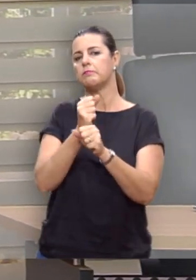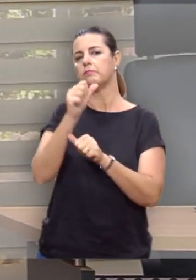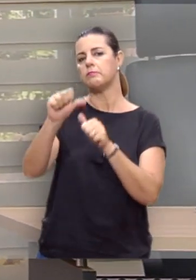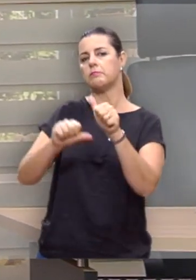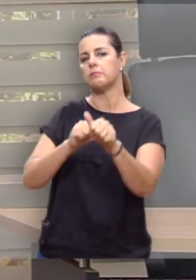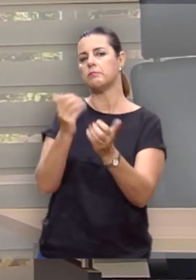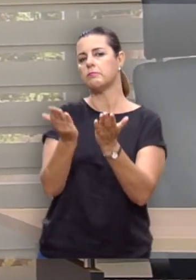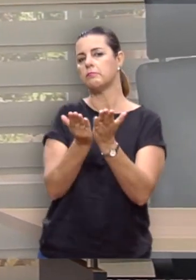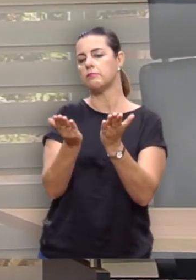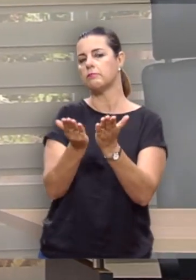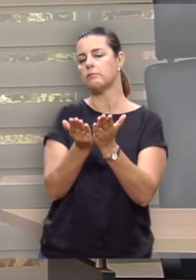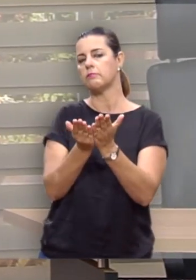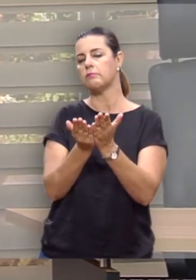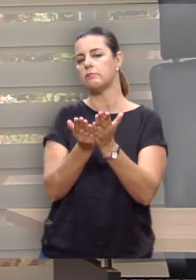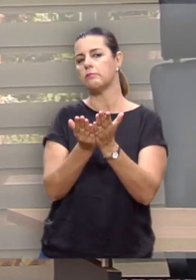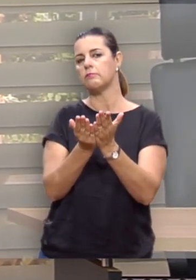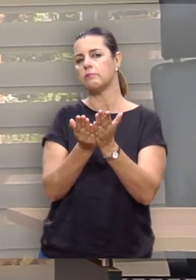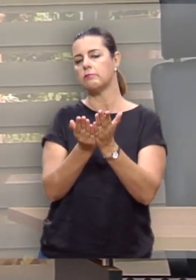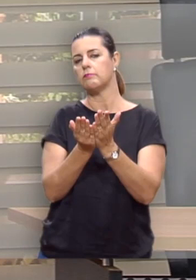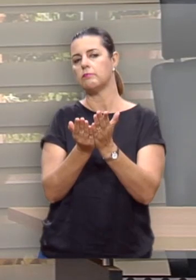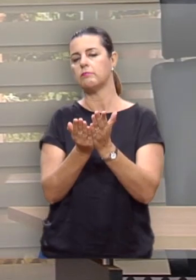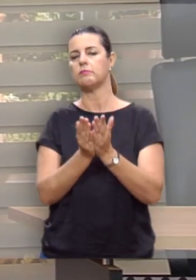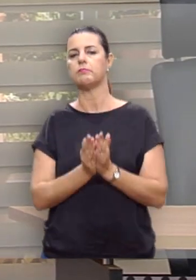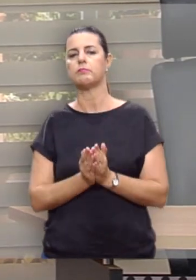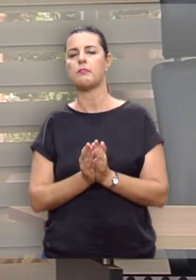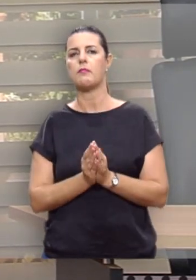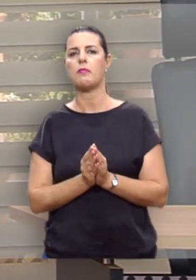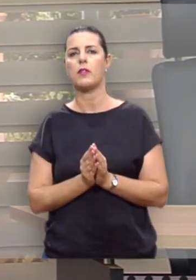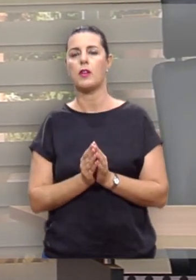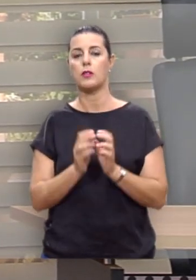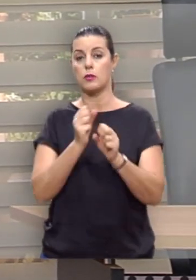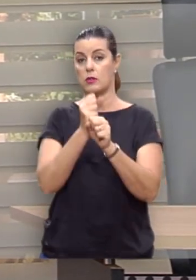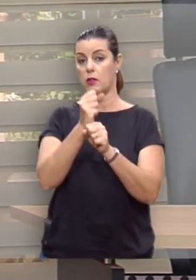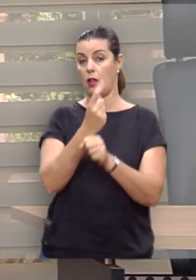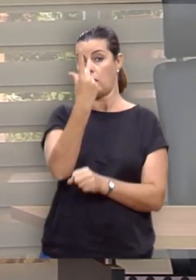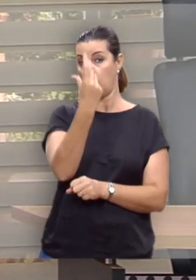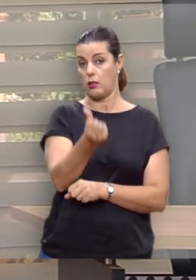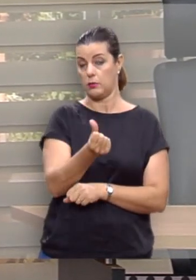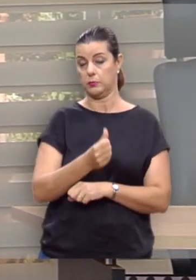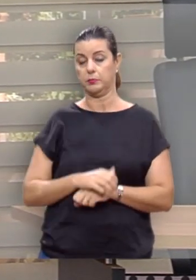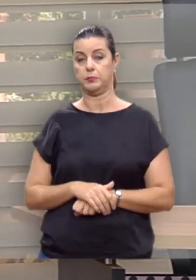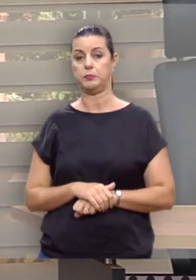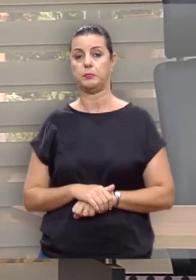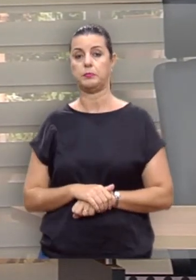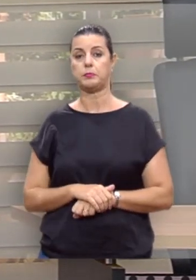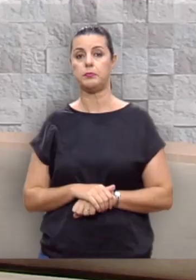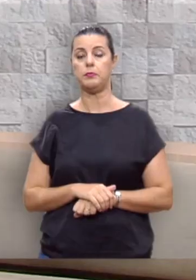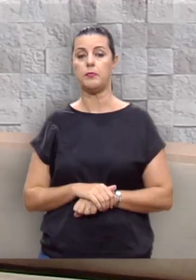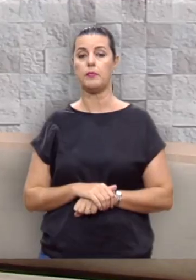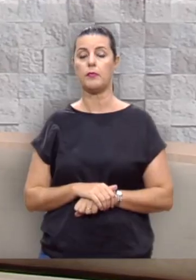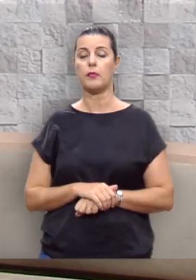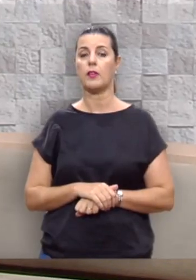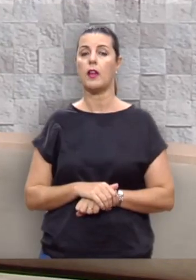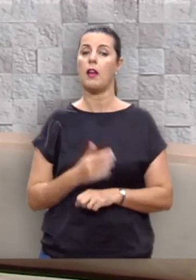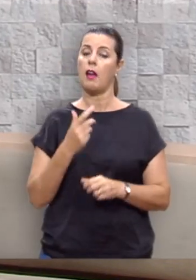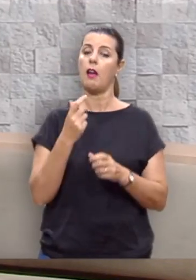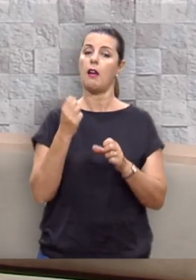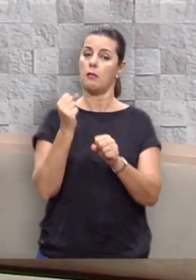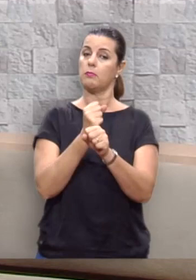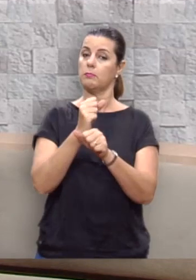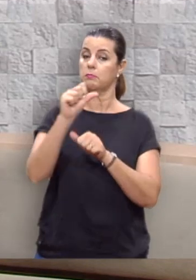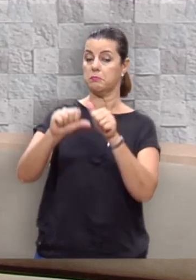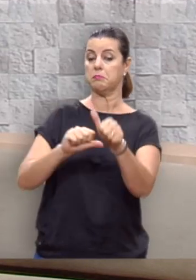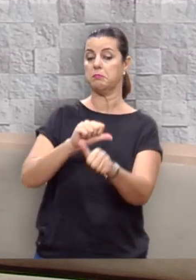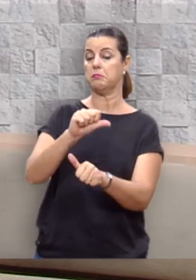Reforma. A Reforma Protestante do século XVI. A